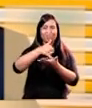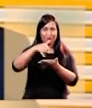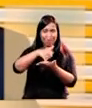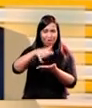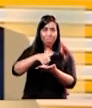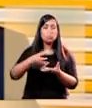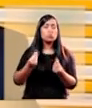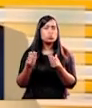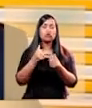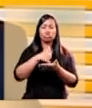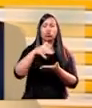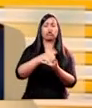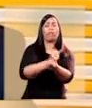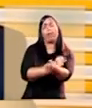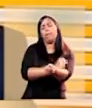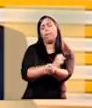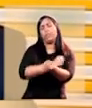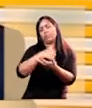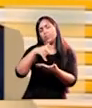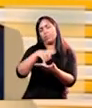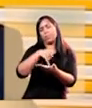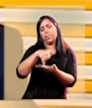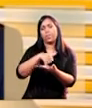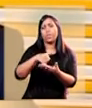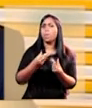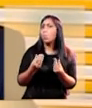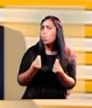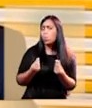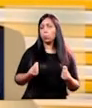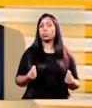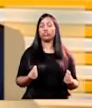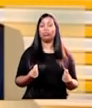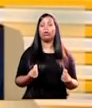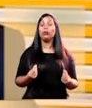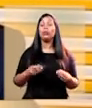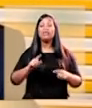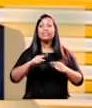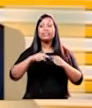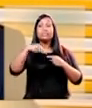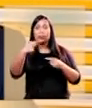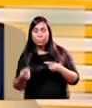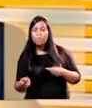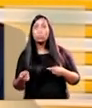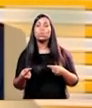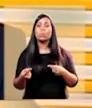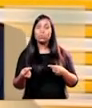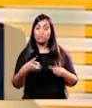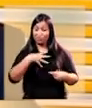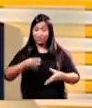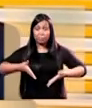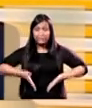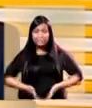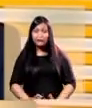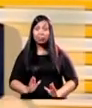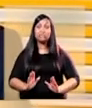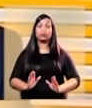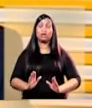usam drogas, mas usaram muito mesmo, dependentes químicos, que depois que tiveram os